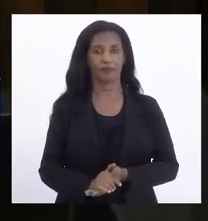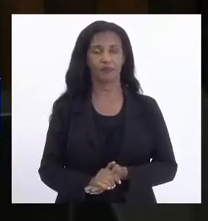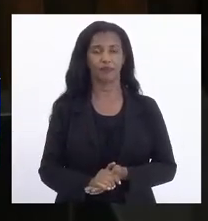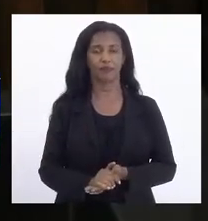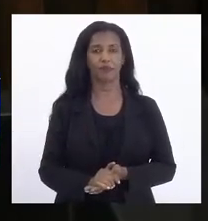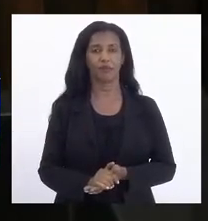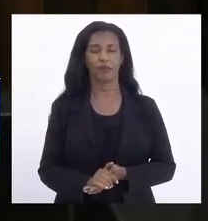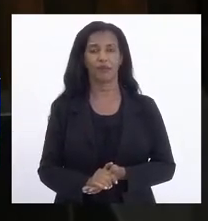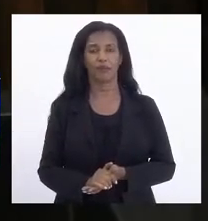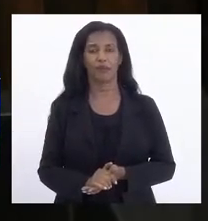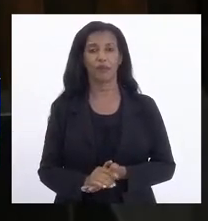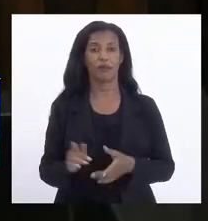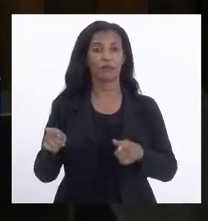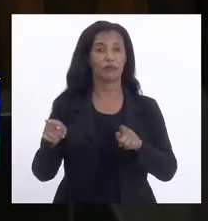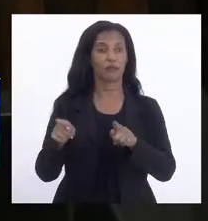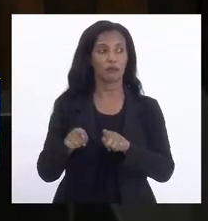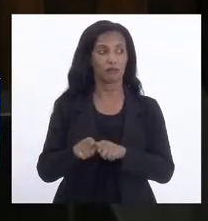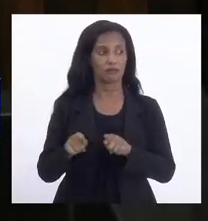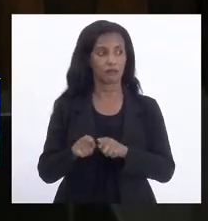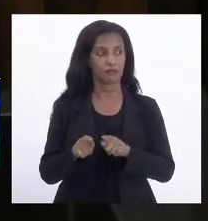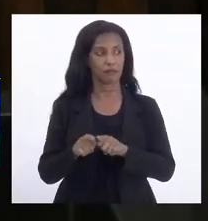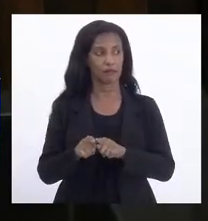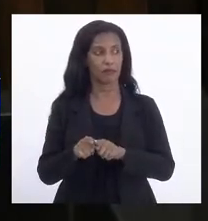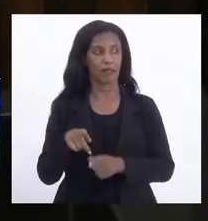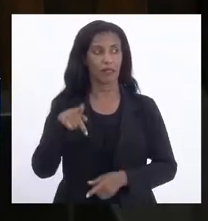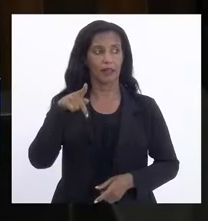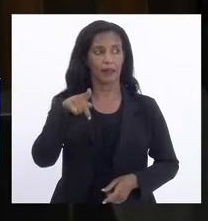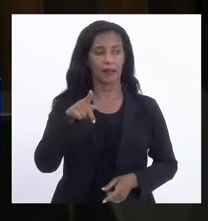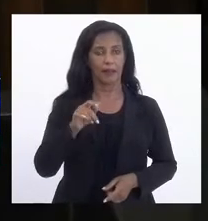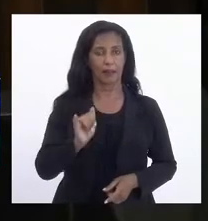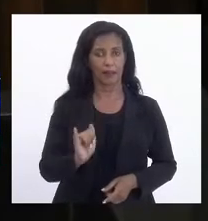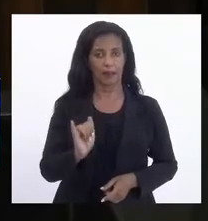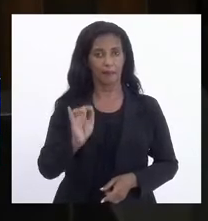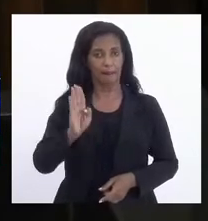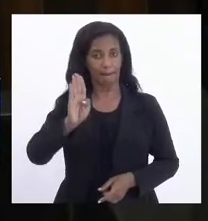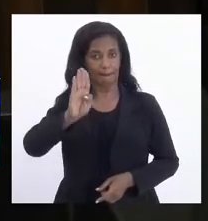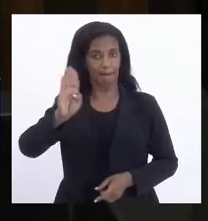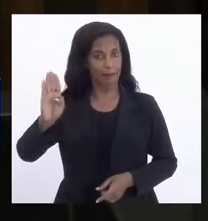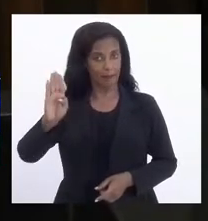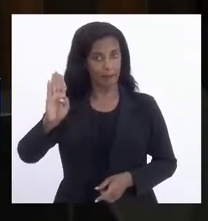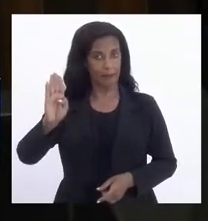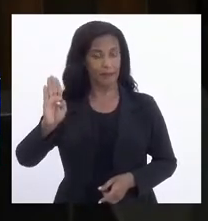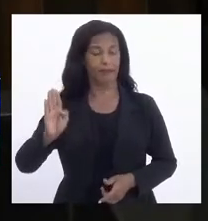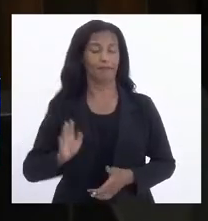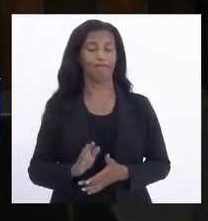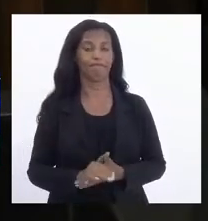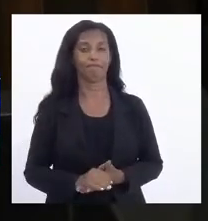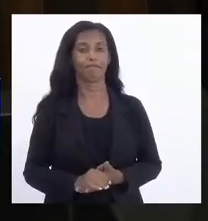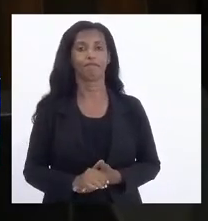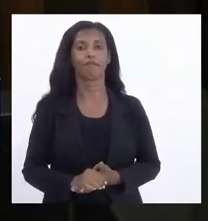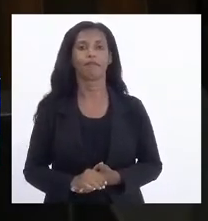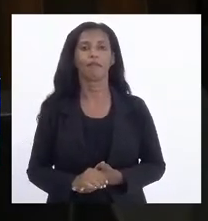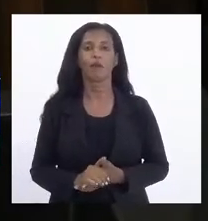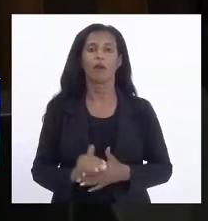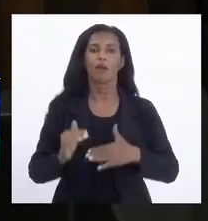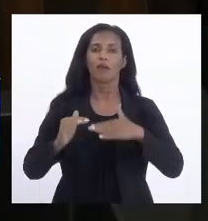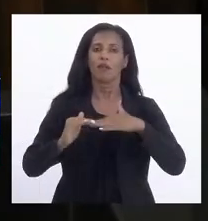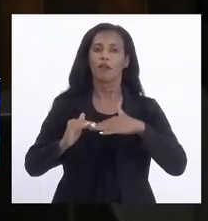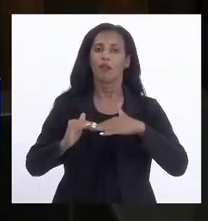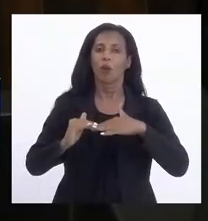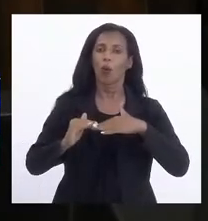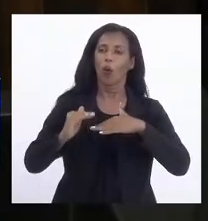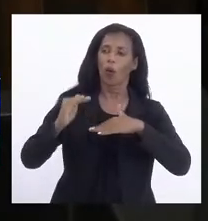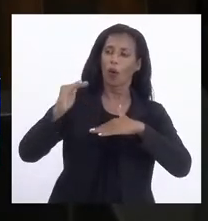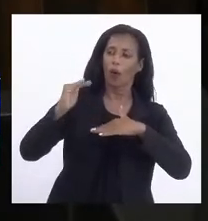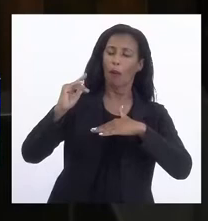acarreta dizer também que o PIB, o Produto Interno Bruto, ou crescerá muito